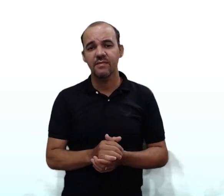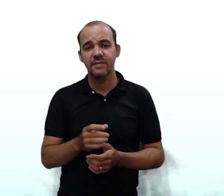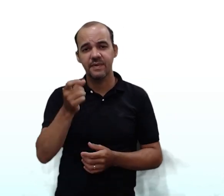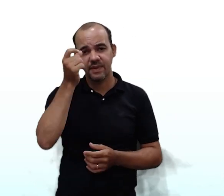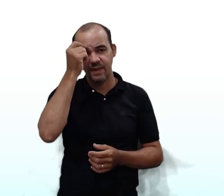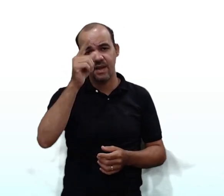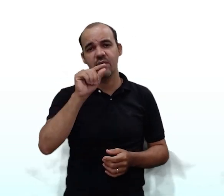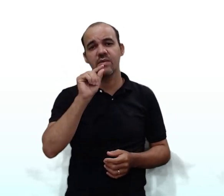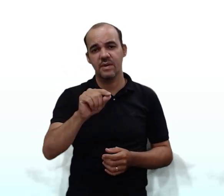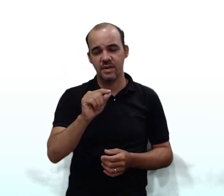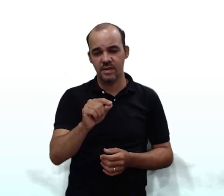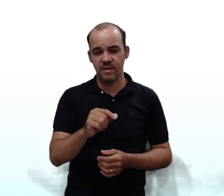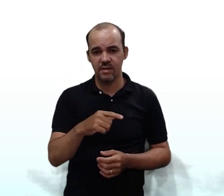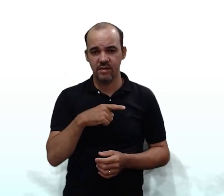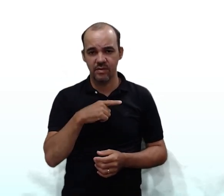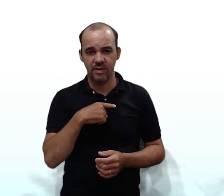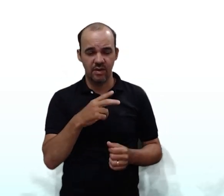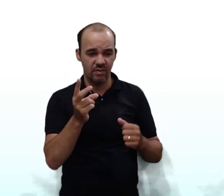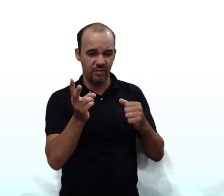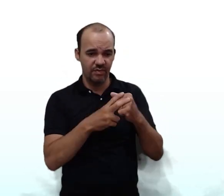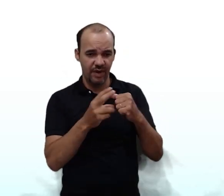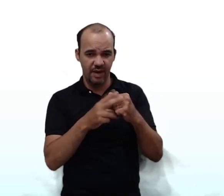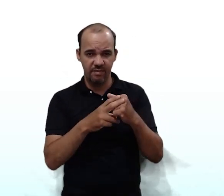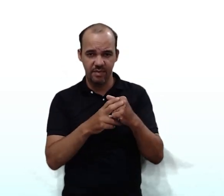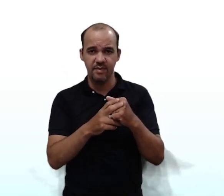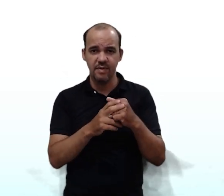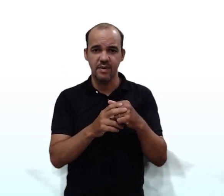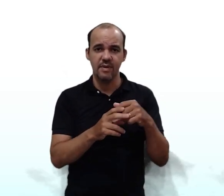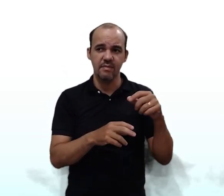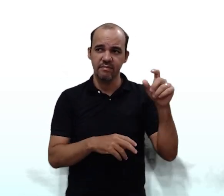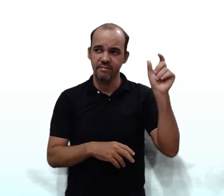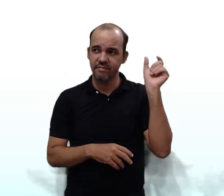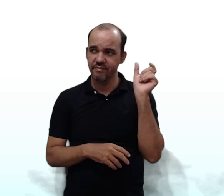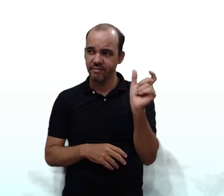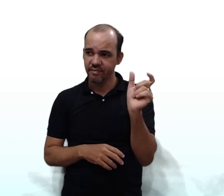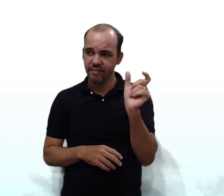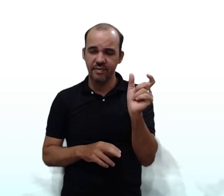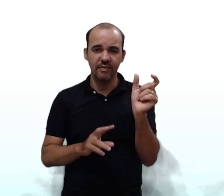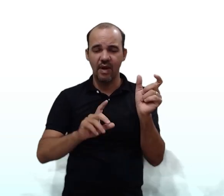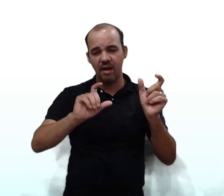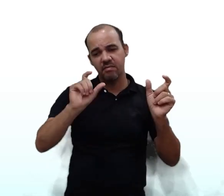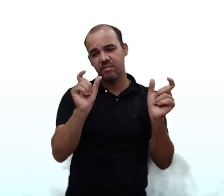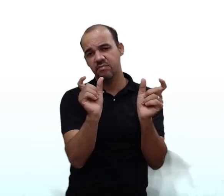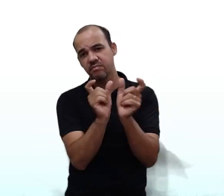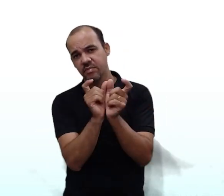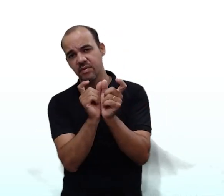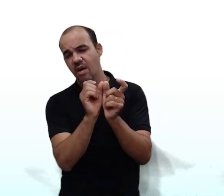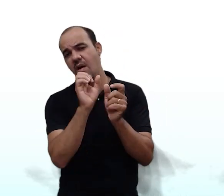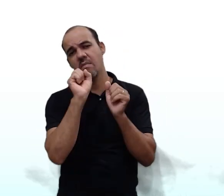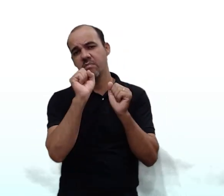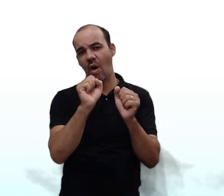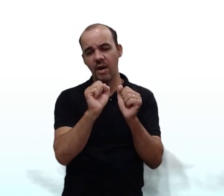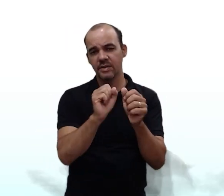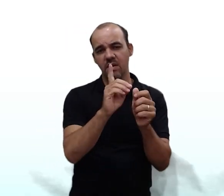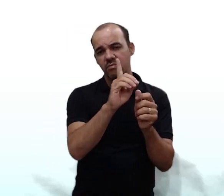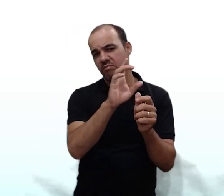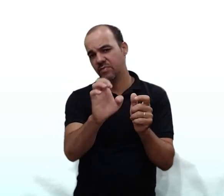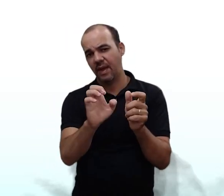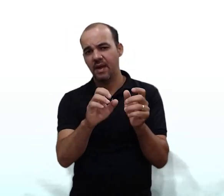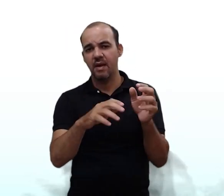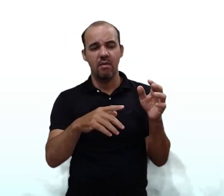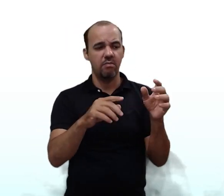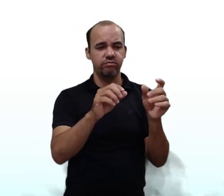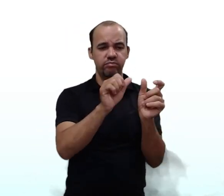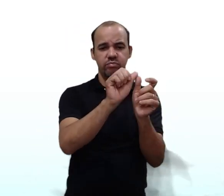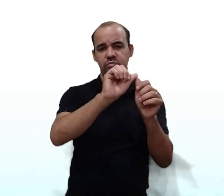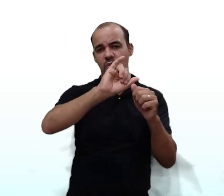tenho um verbo, esse verbo ele vai acompanhar uma partícula, que pode ser um advérbio ou uma preposição, e que quando ele está acompanhando essa